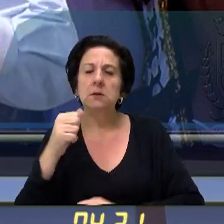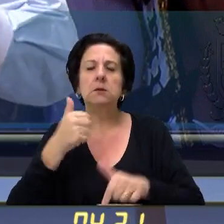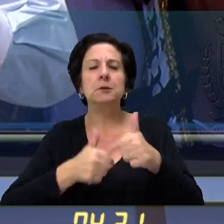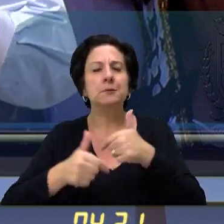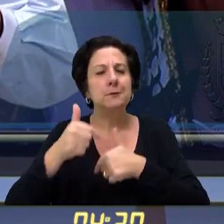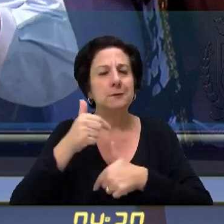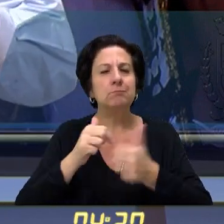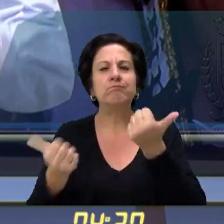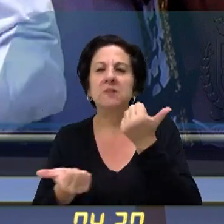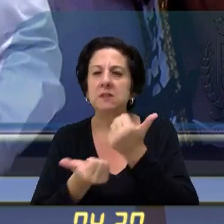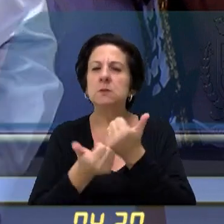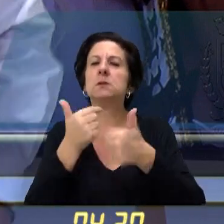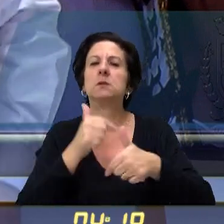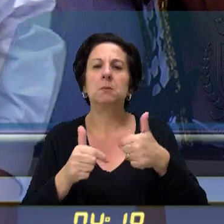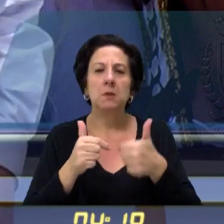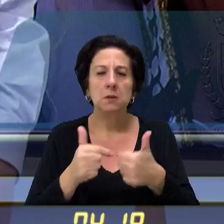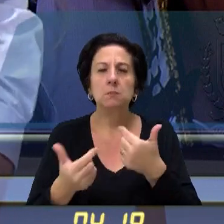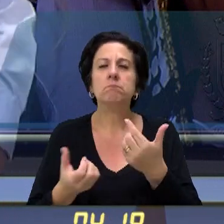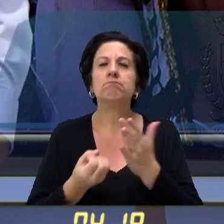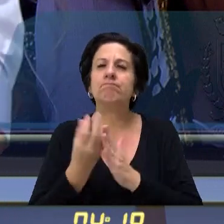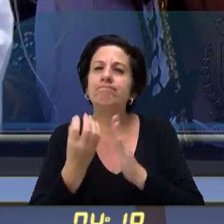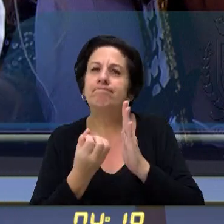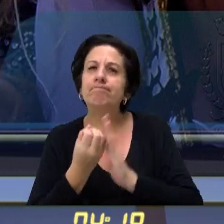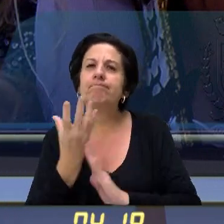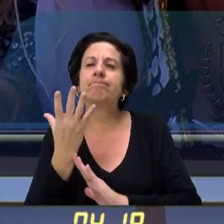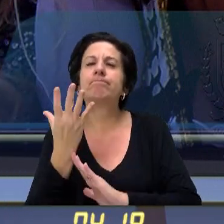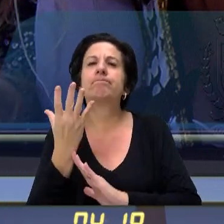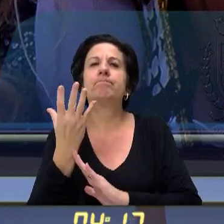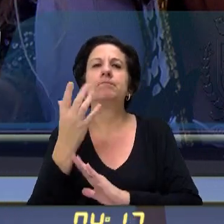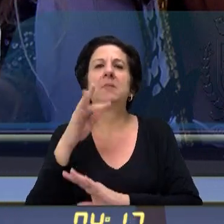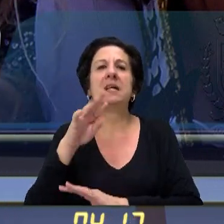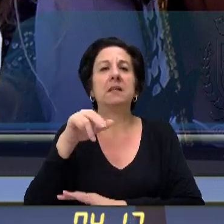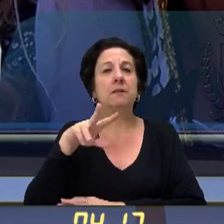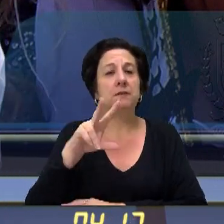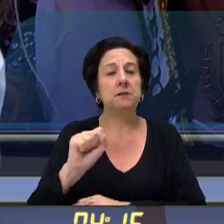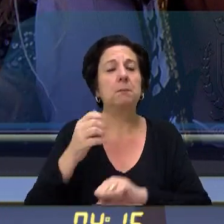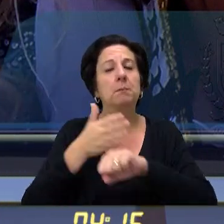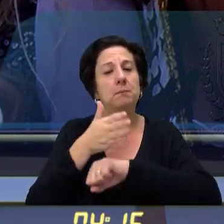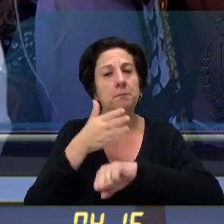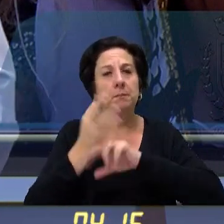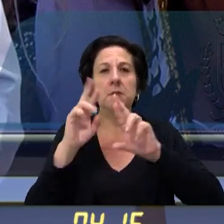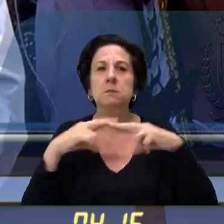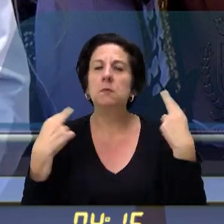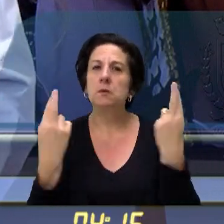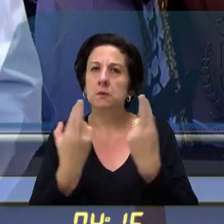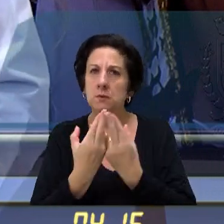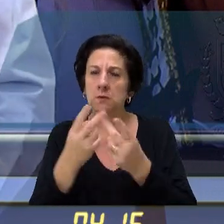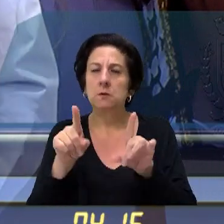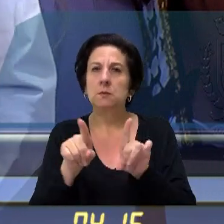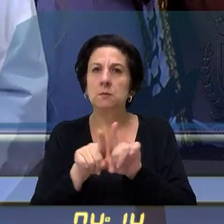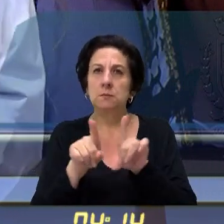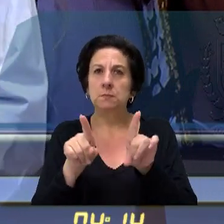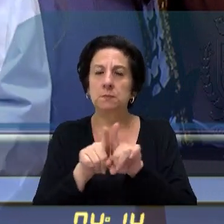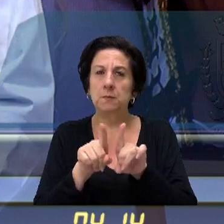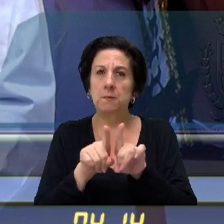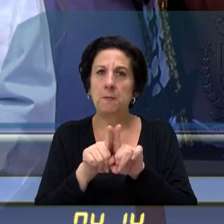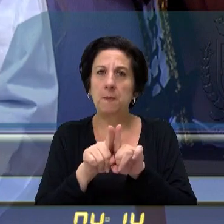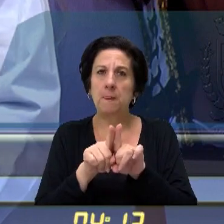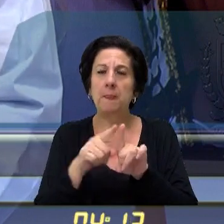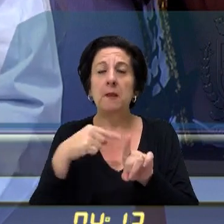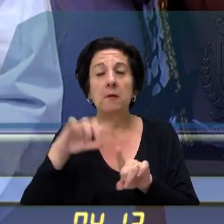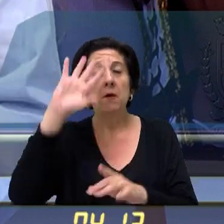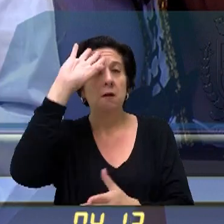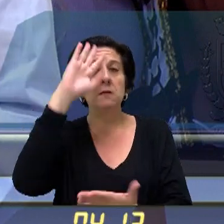as assessorias trabalharam bastante, o vereador Trevisan, representante do governo, participou das reuniões, e isso nos